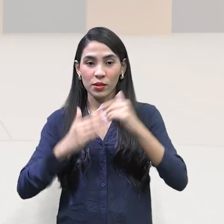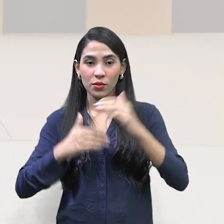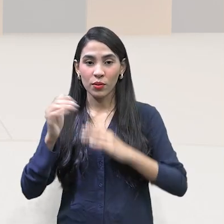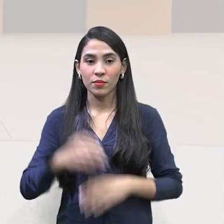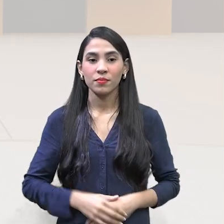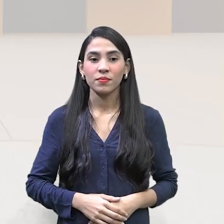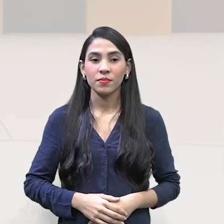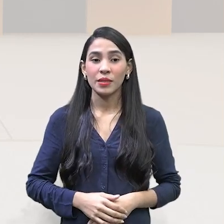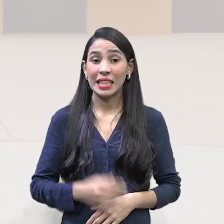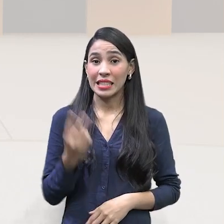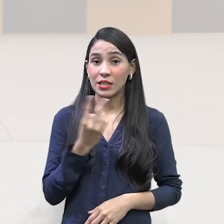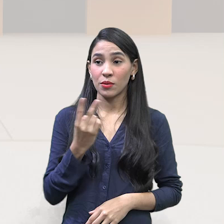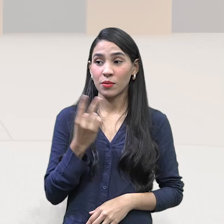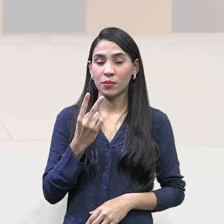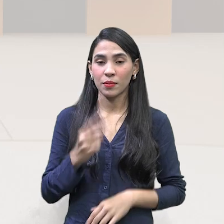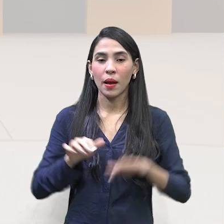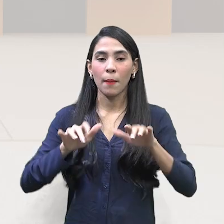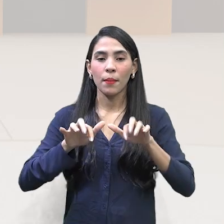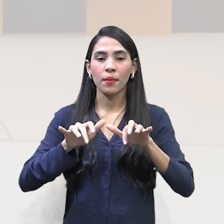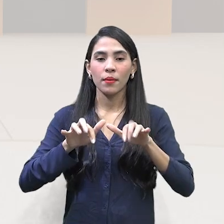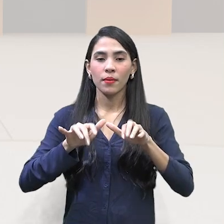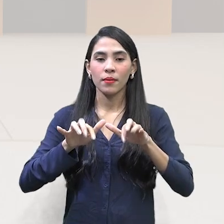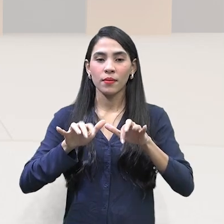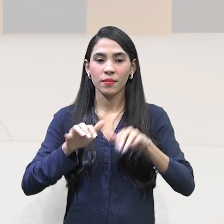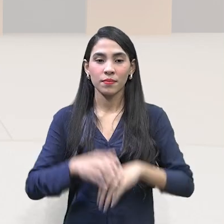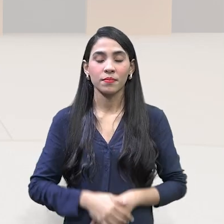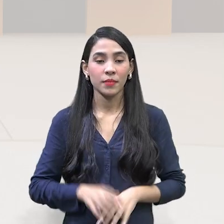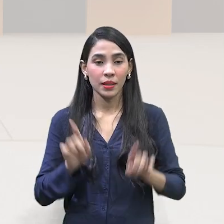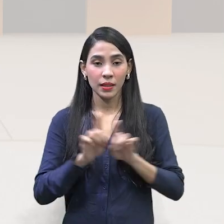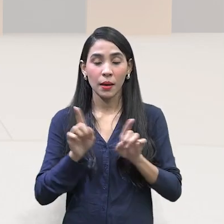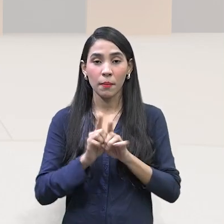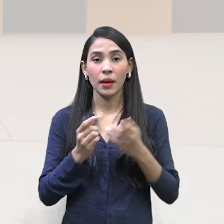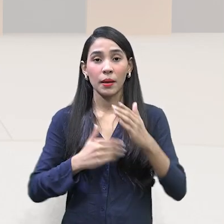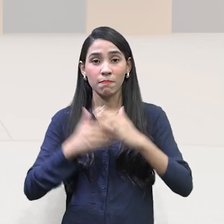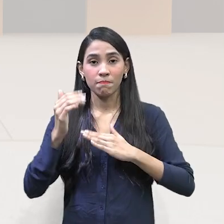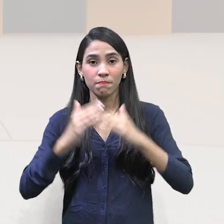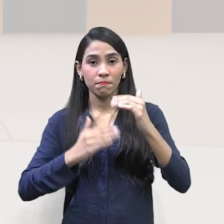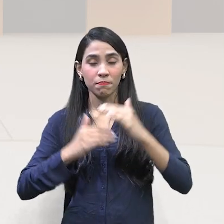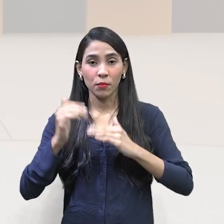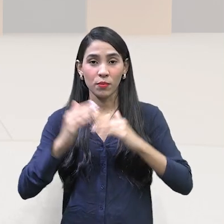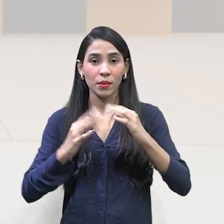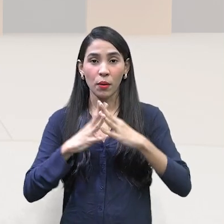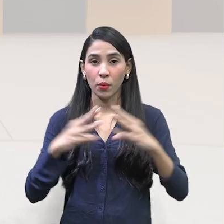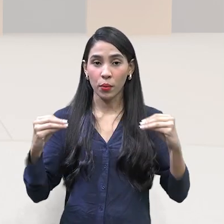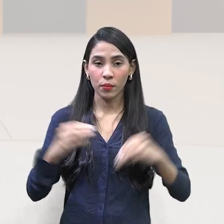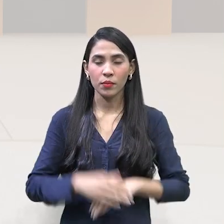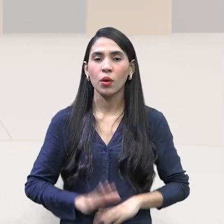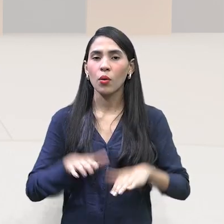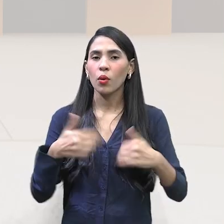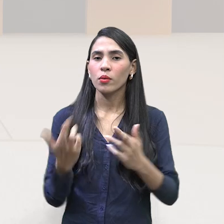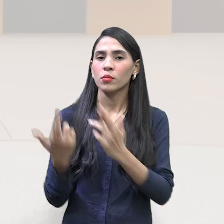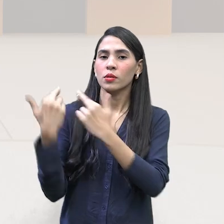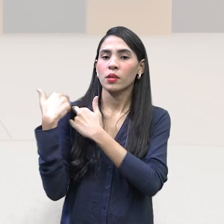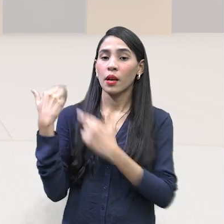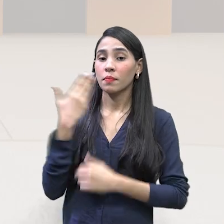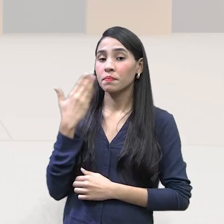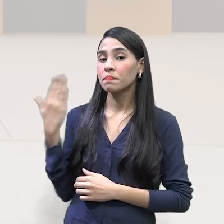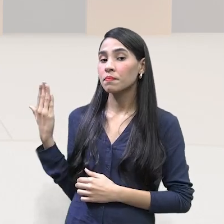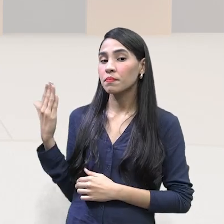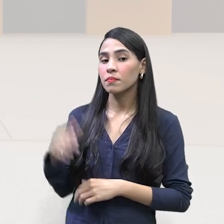tela, que é o datilógrafo, tá bom? Também é uma profissão que deixou de existir. E qual era a função do datilógrafo? Você pode